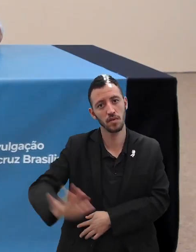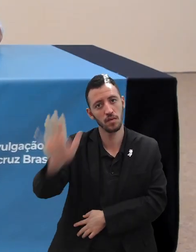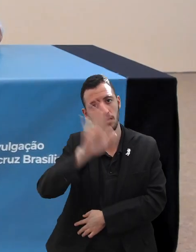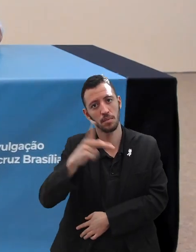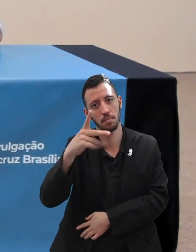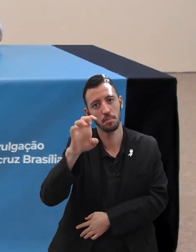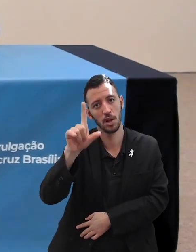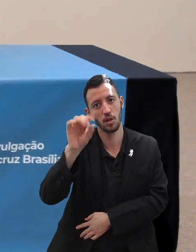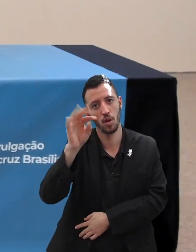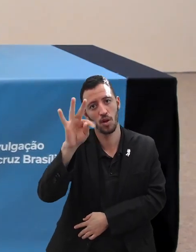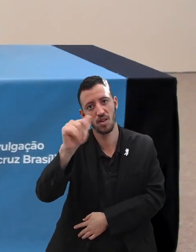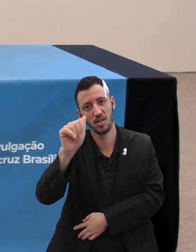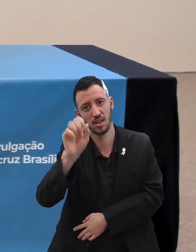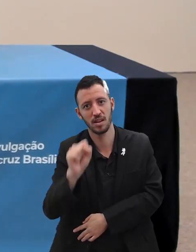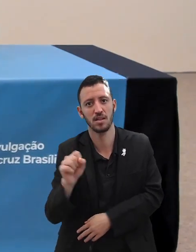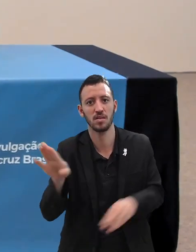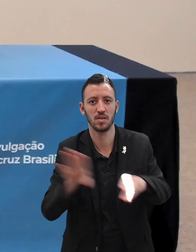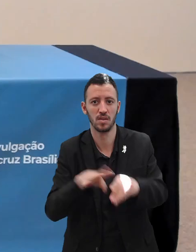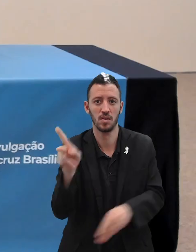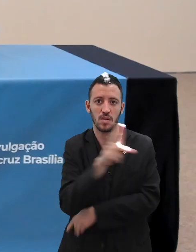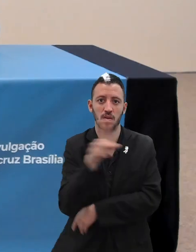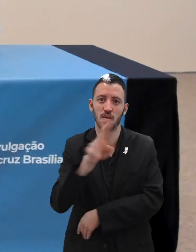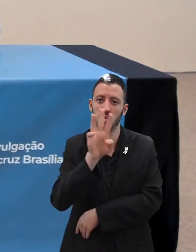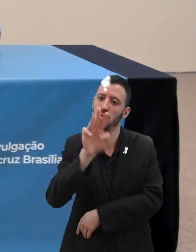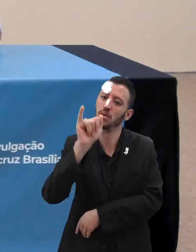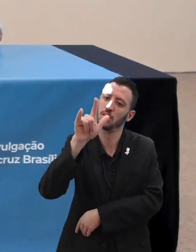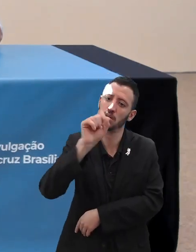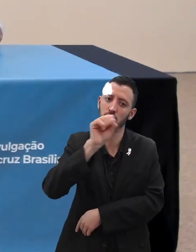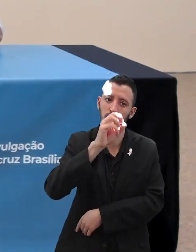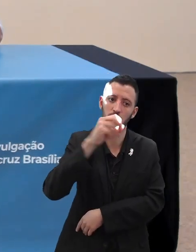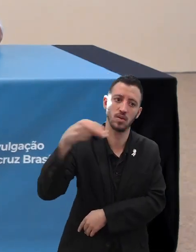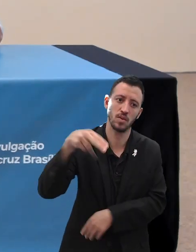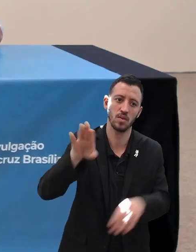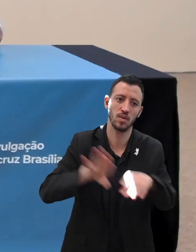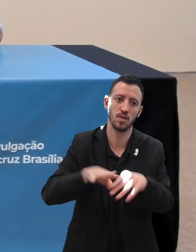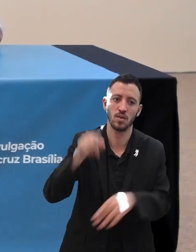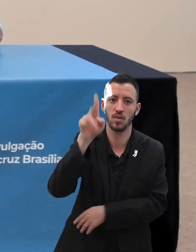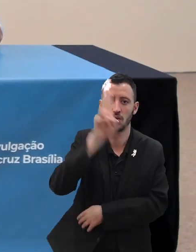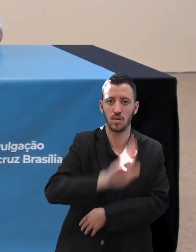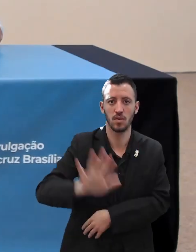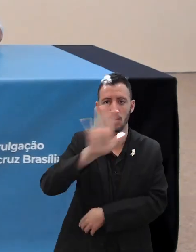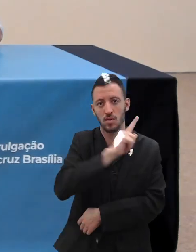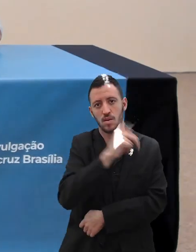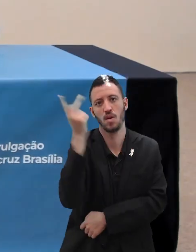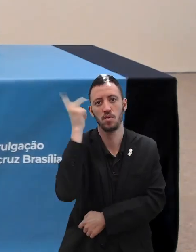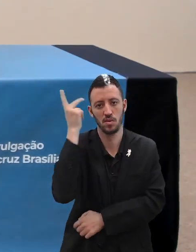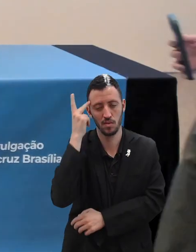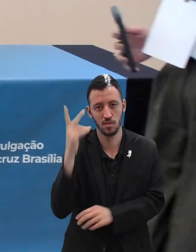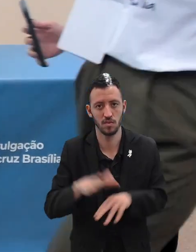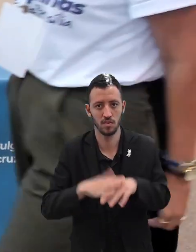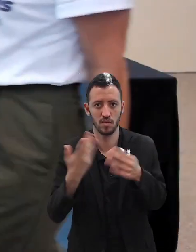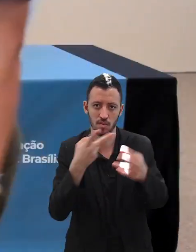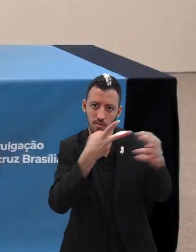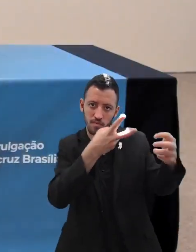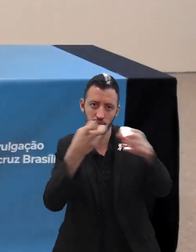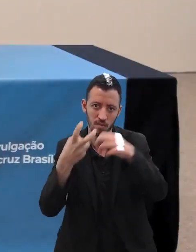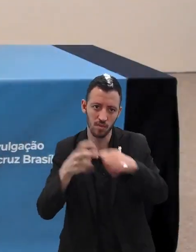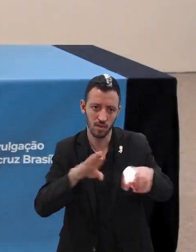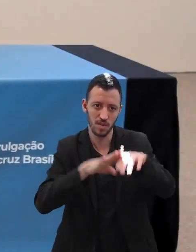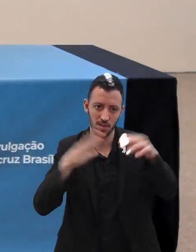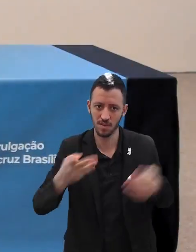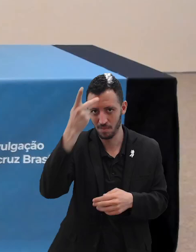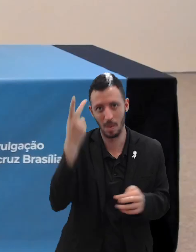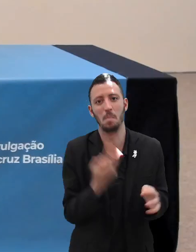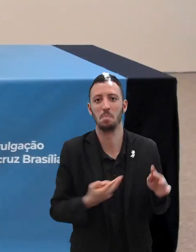Pelotas, e também o professor Wilson da Costa Bueno, professor sênior da Universidade de São Paulo. Estou percebendo que é uma mesa cheia